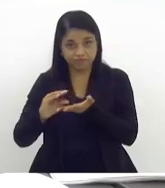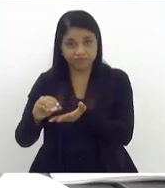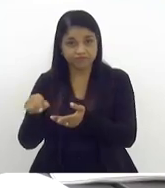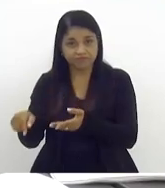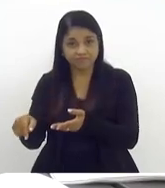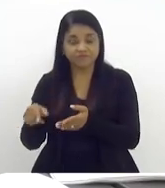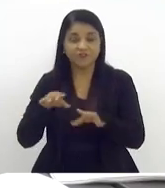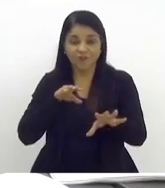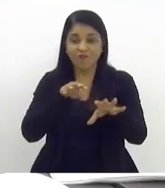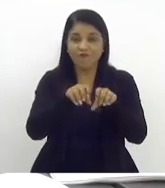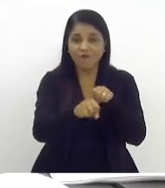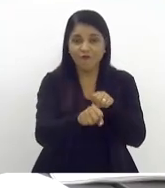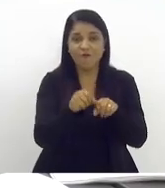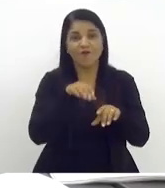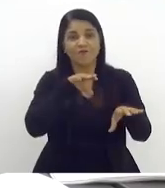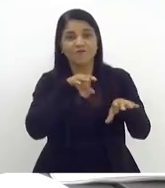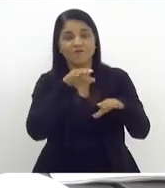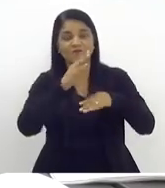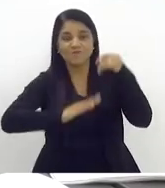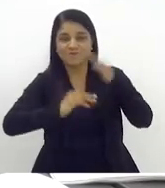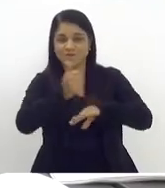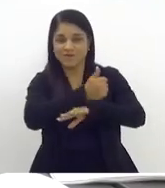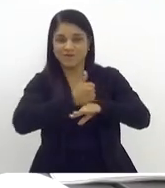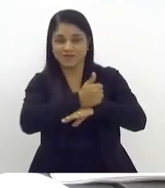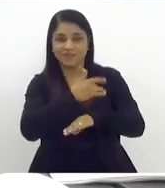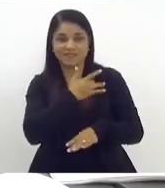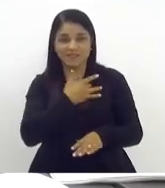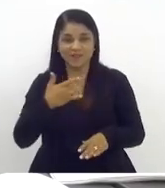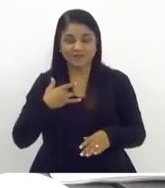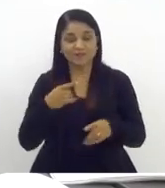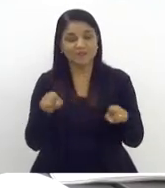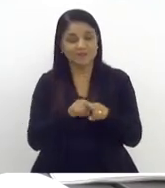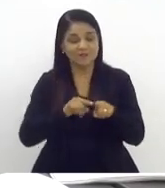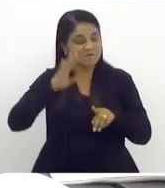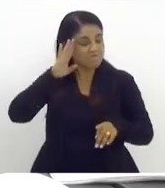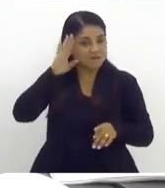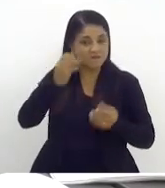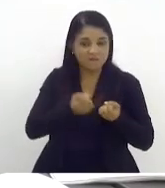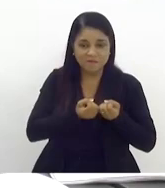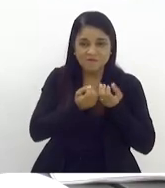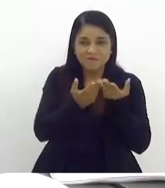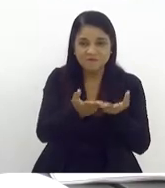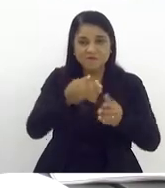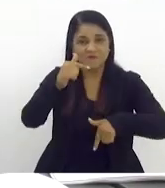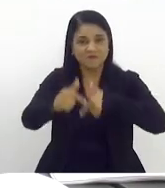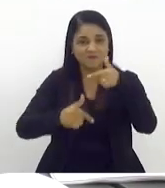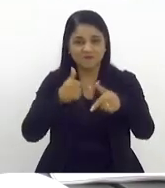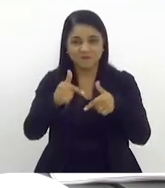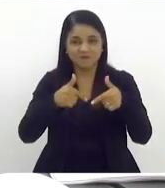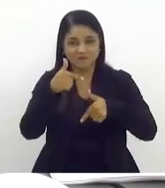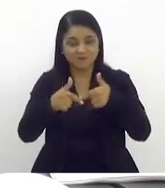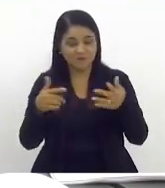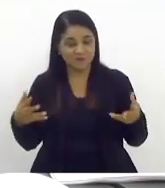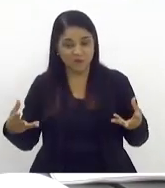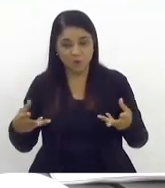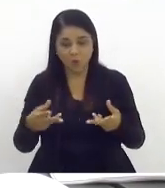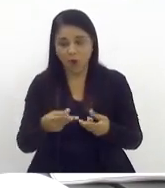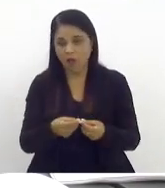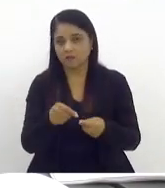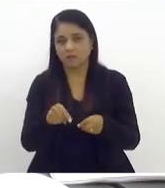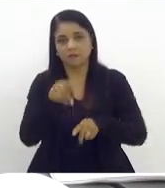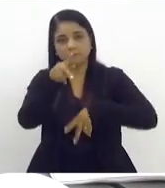formar nossos profissionais de saúde e são fundamentais para oferecer serviços de alta e altíssima complexidade para a